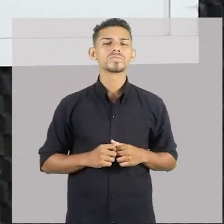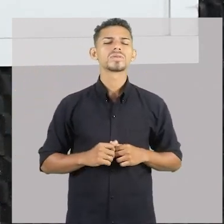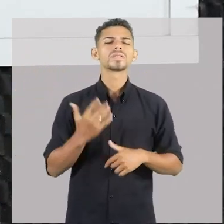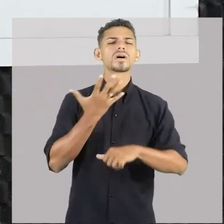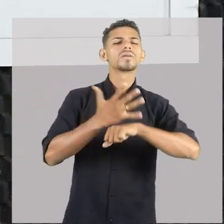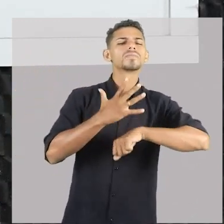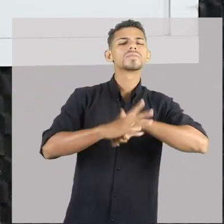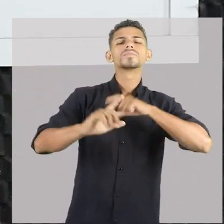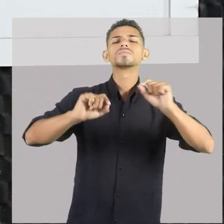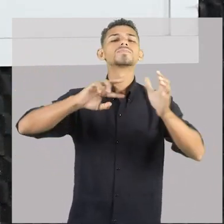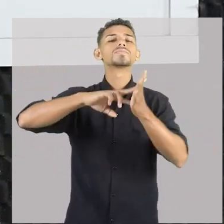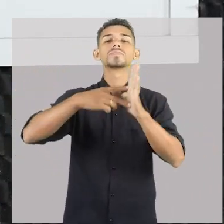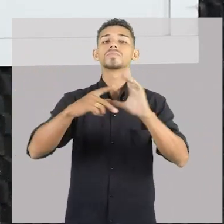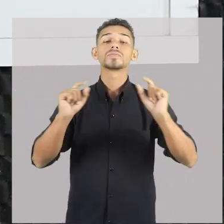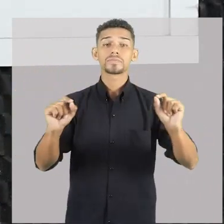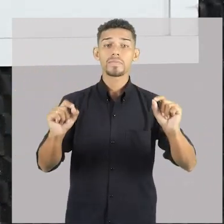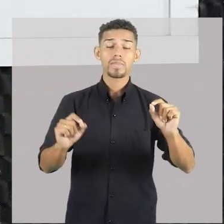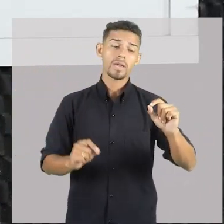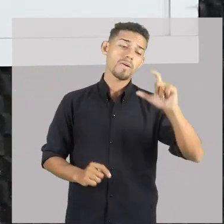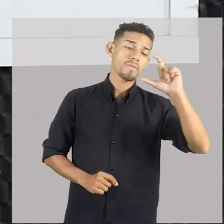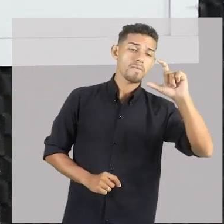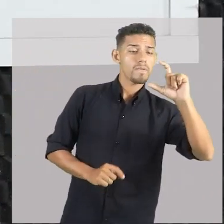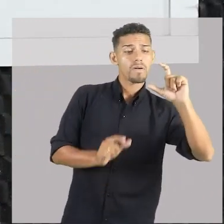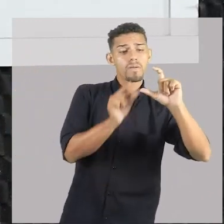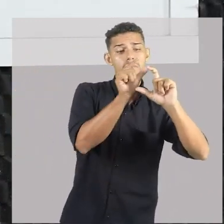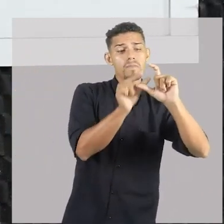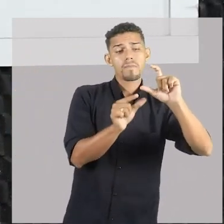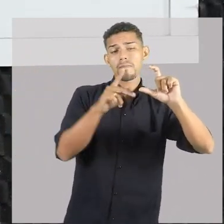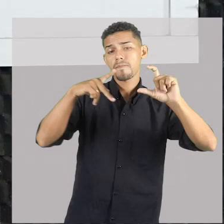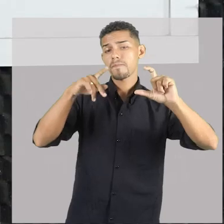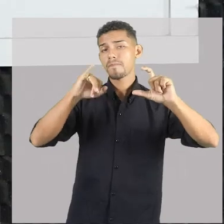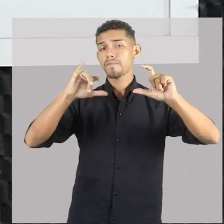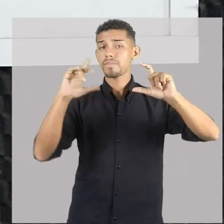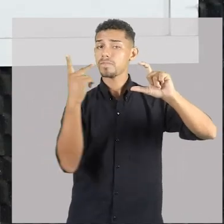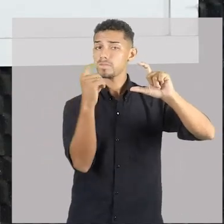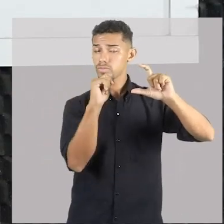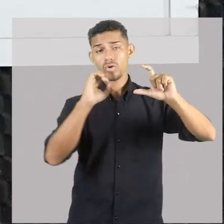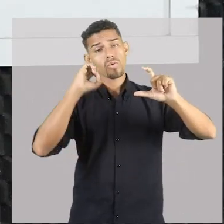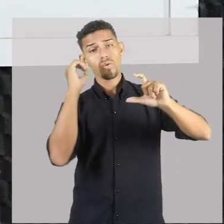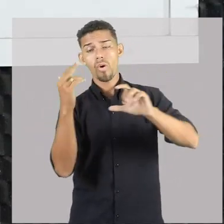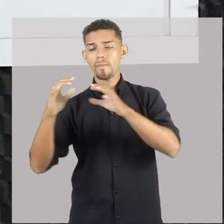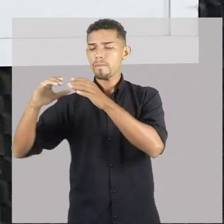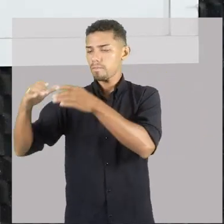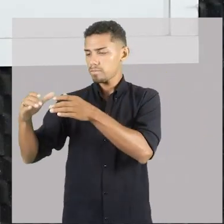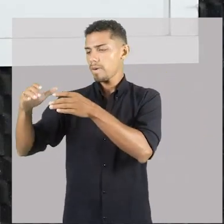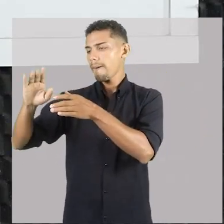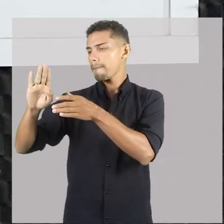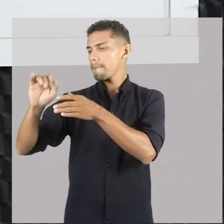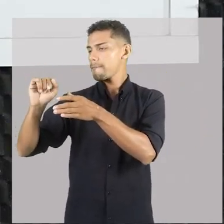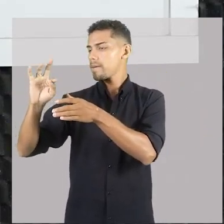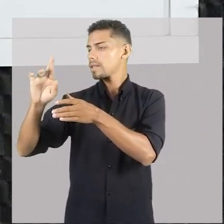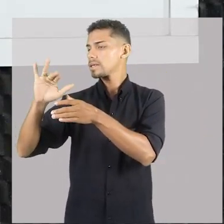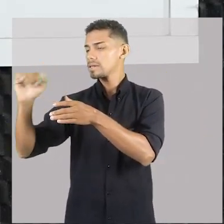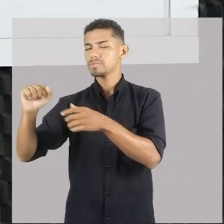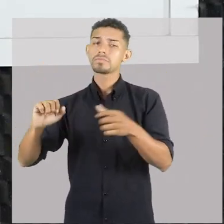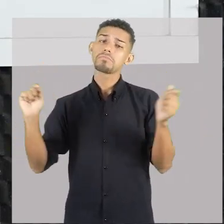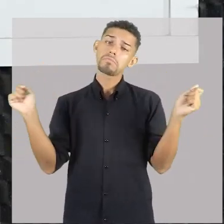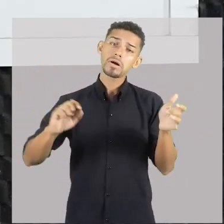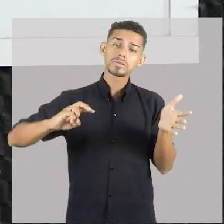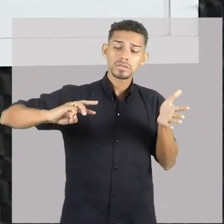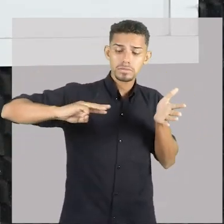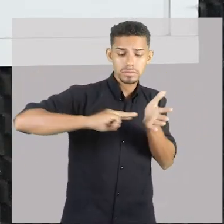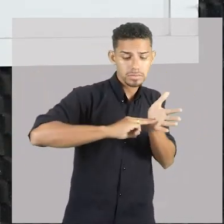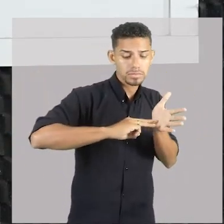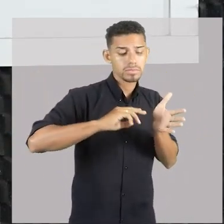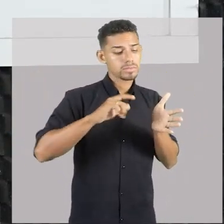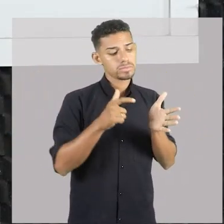prática, o que seria? Seria uma pilha ou uma bateria, por exemplo. Pode ser uma tomada? Mais ou menos. Ela é um gerador,